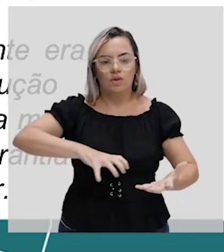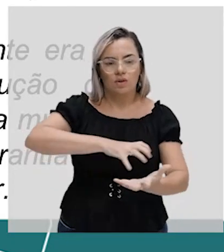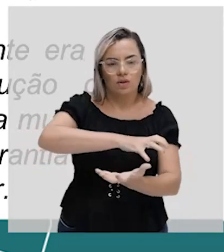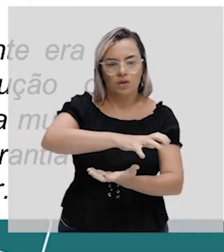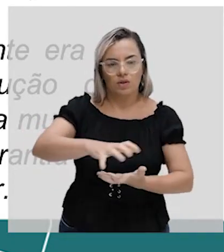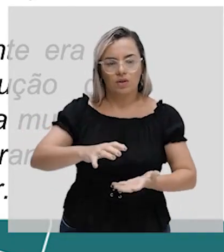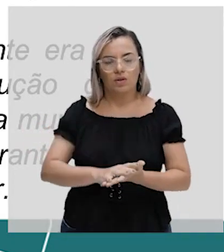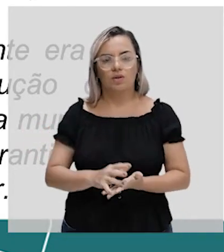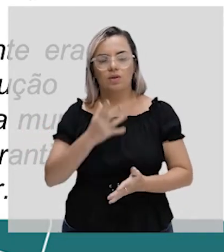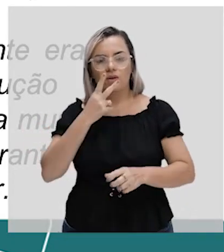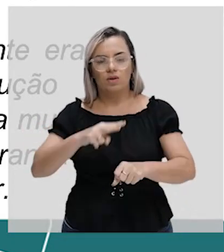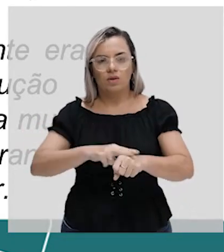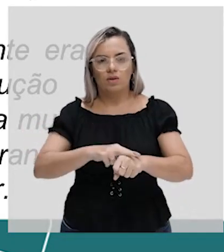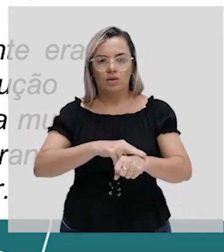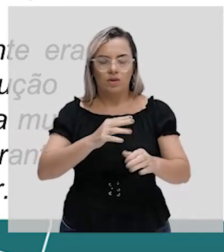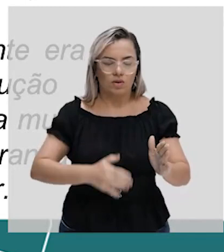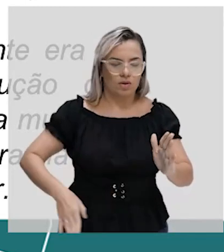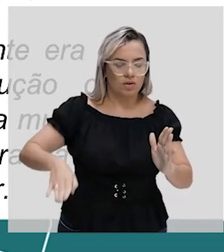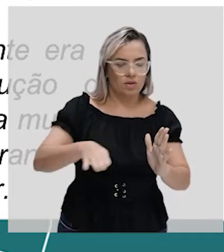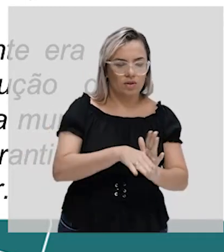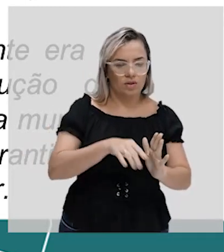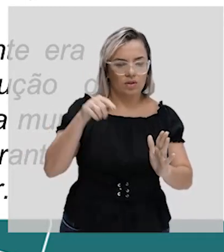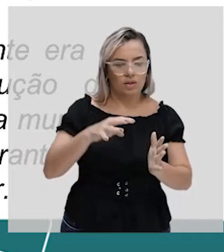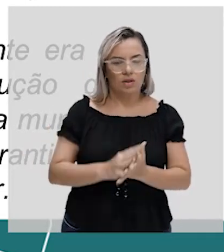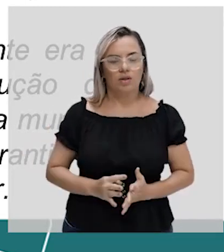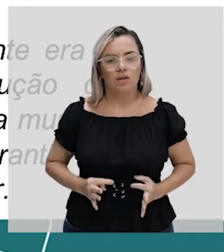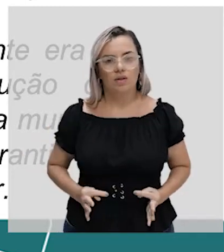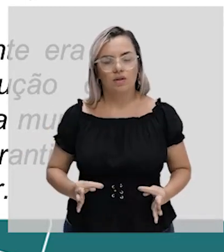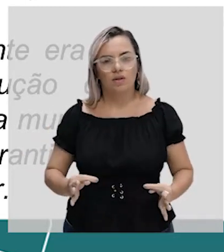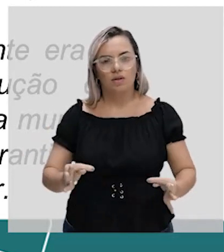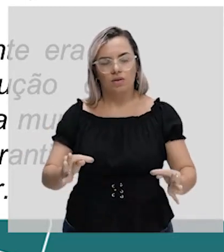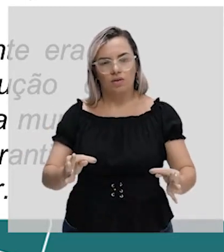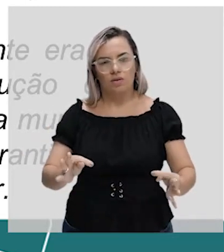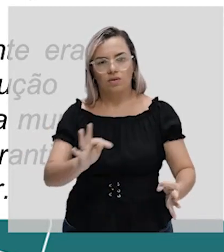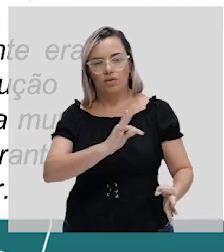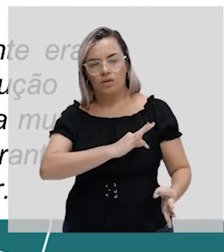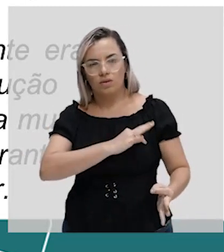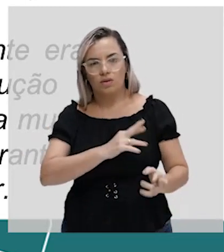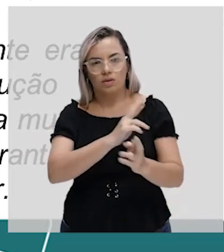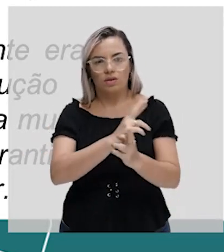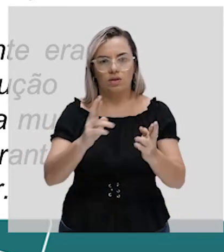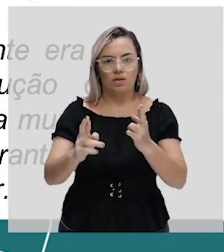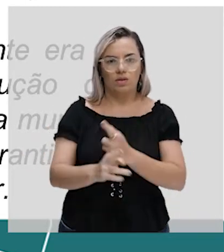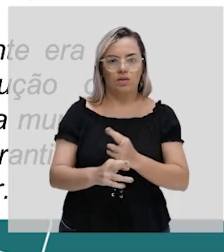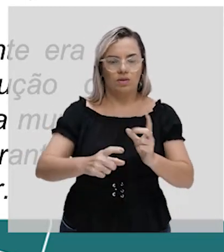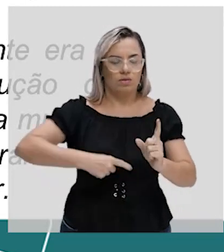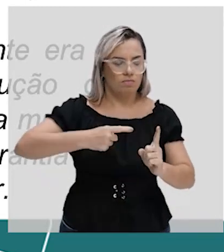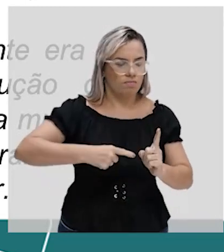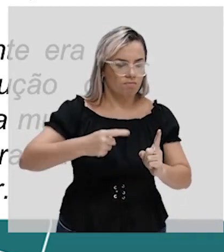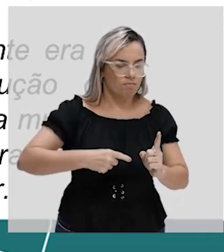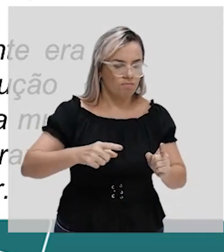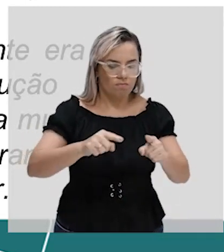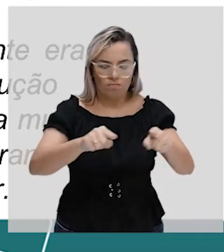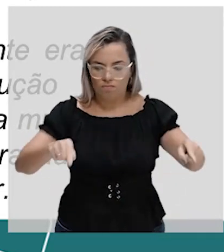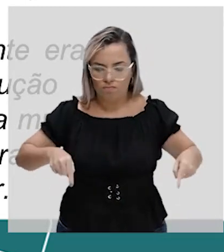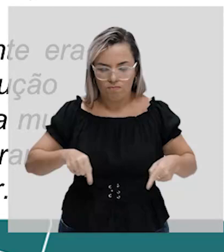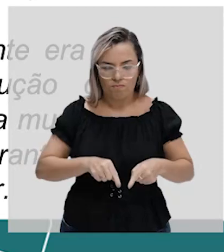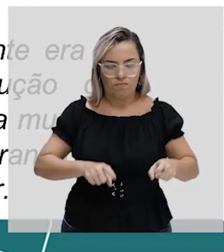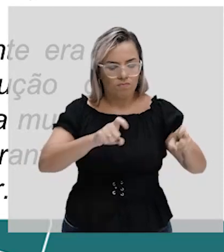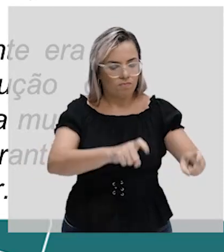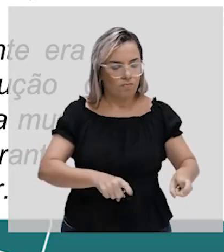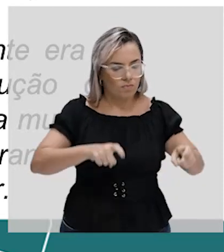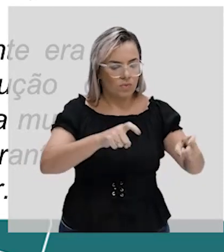a chegada da tecnologia, tá, em relação à produção agrícola, com o intuito principalmente